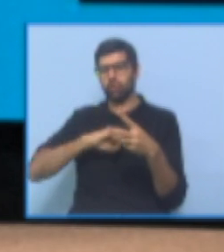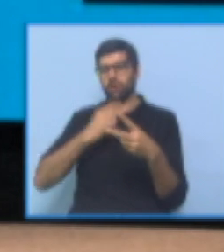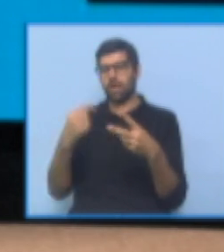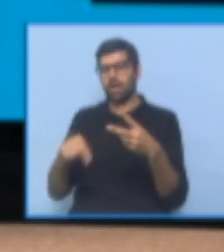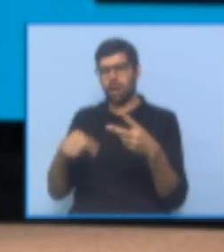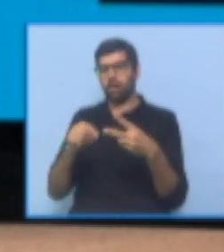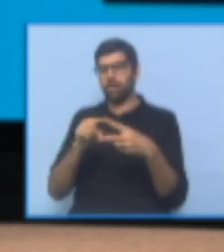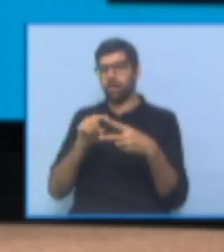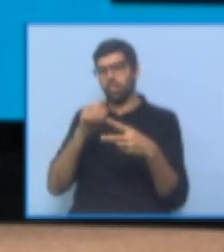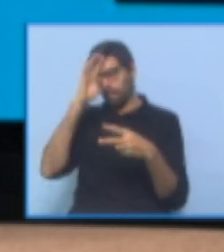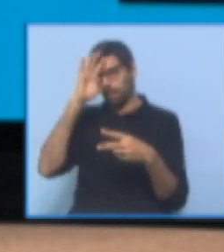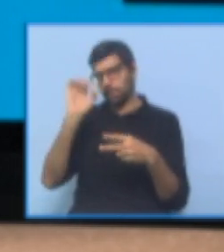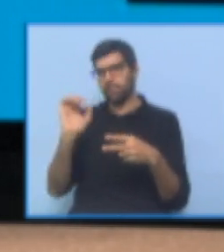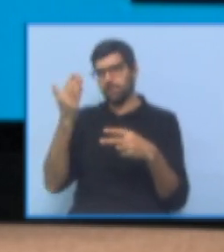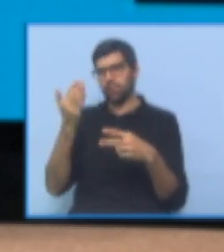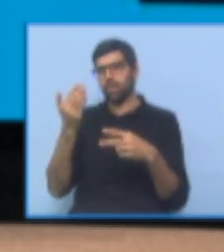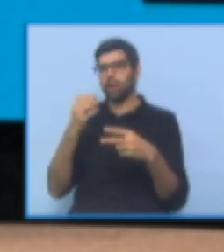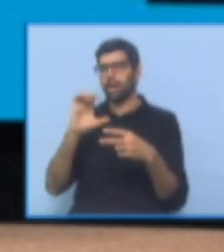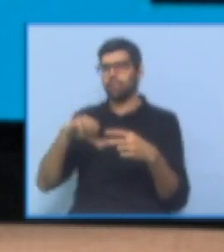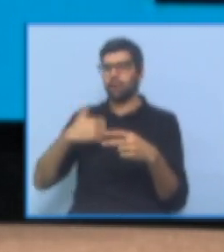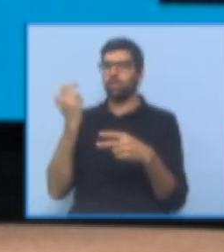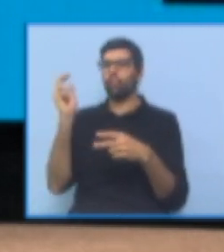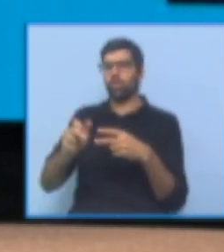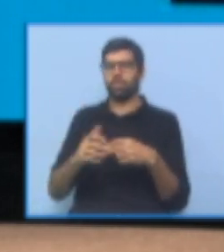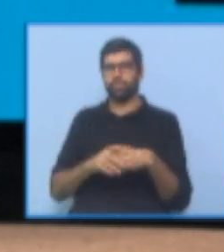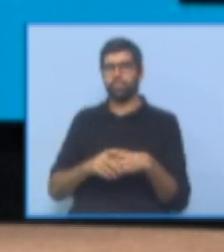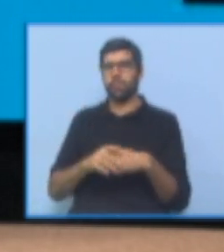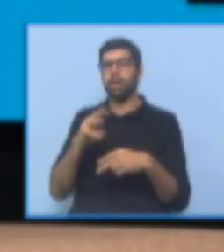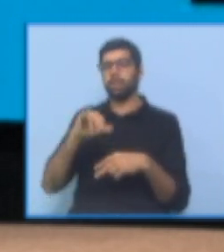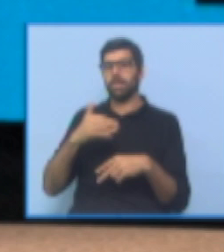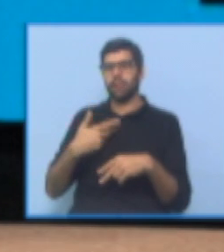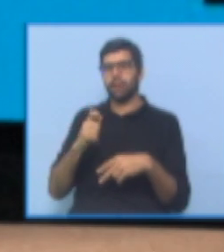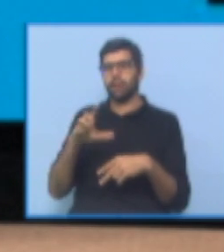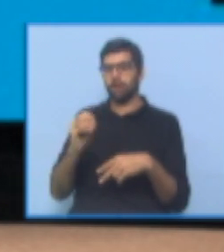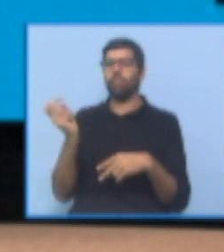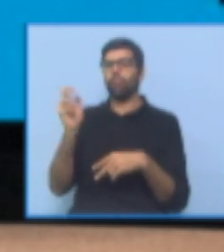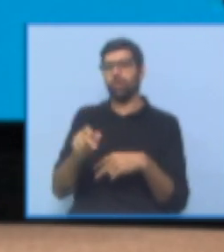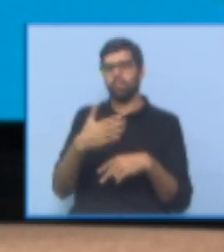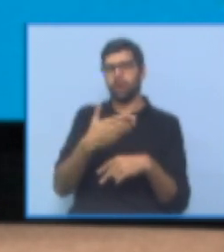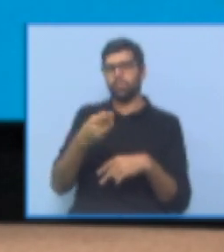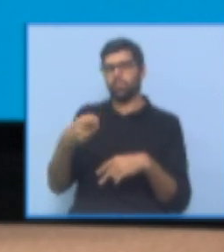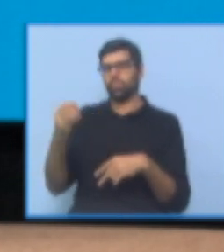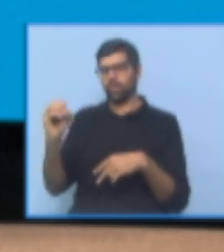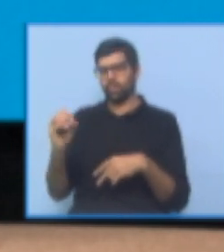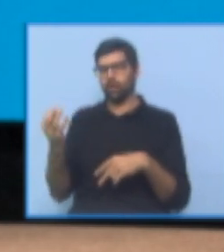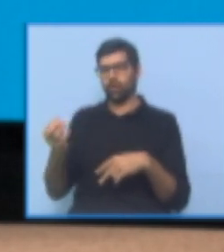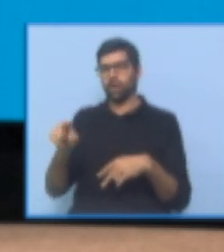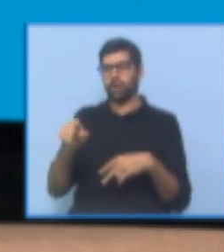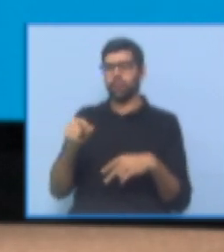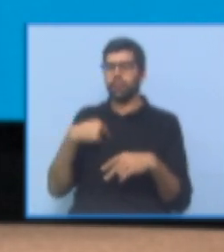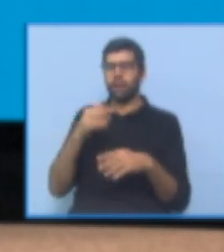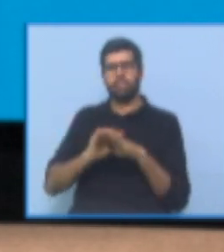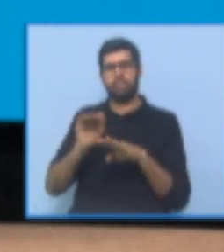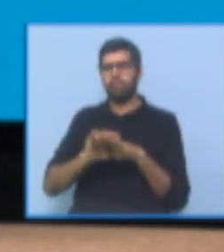Para já, é o primeiro Papa que pisou Cabo Verde. E esteve no Mindelo, em 1990. Ele é muito